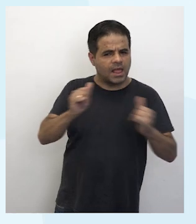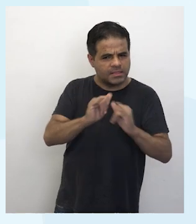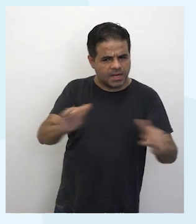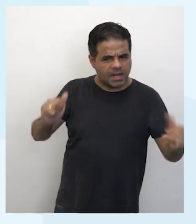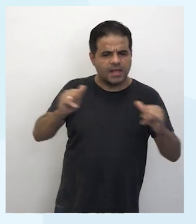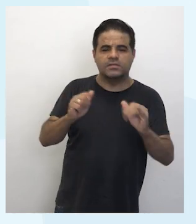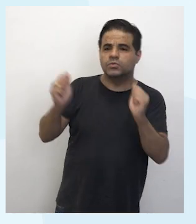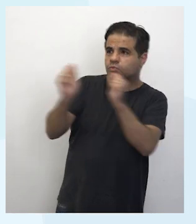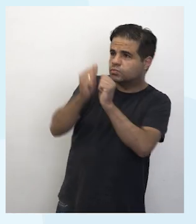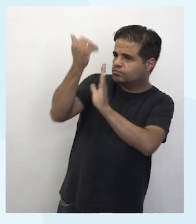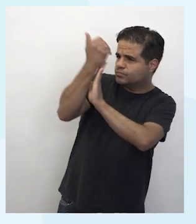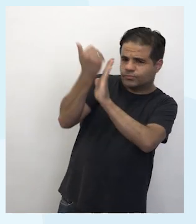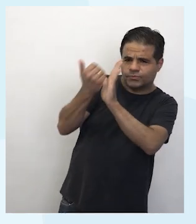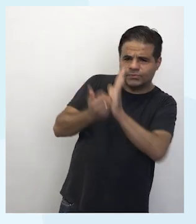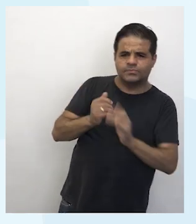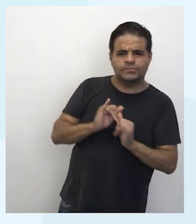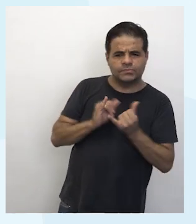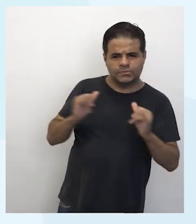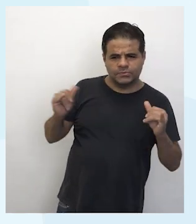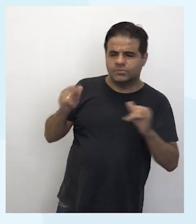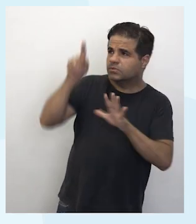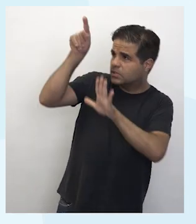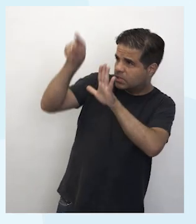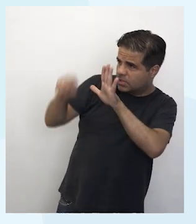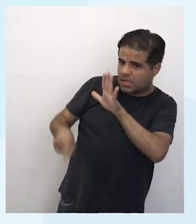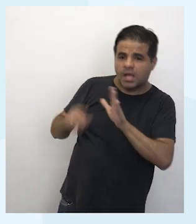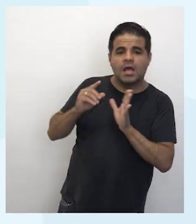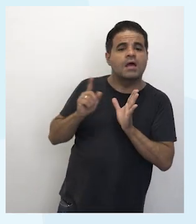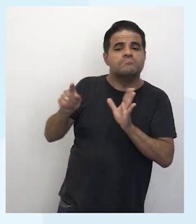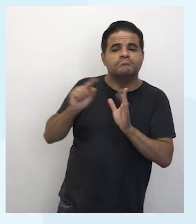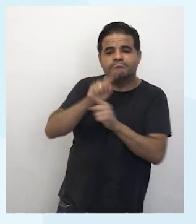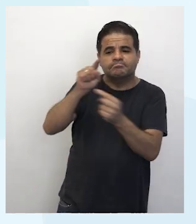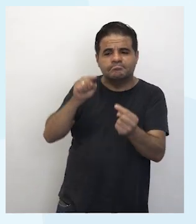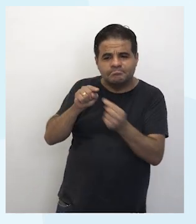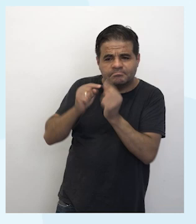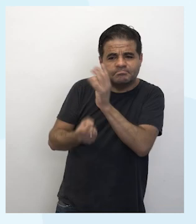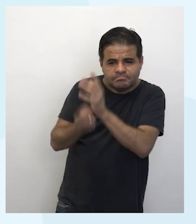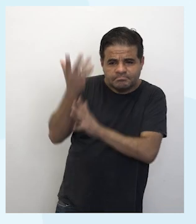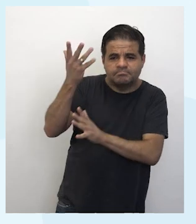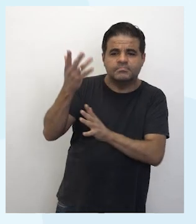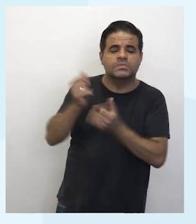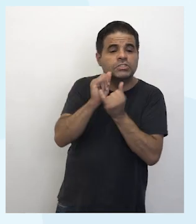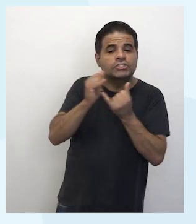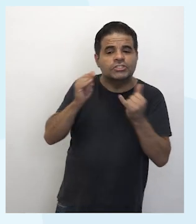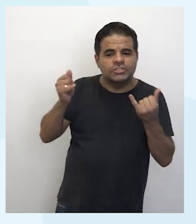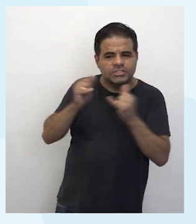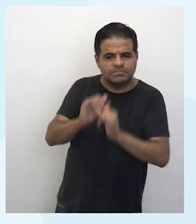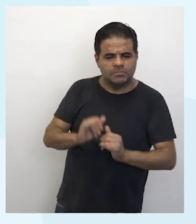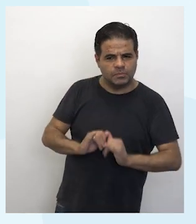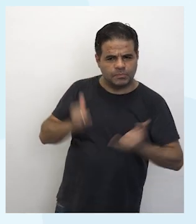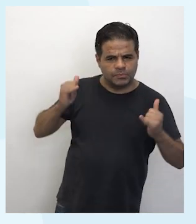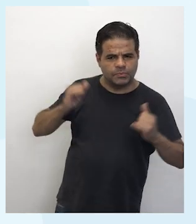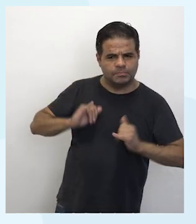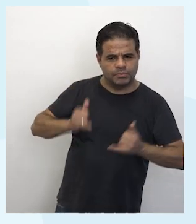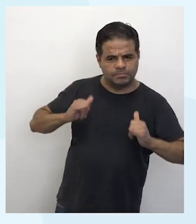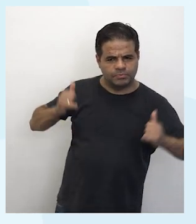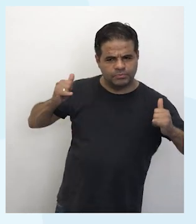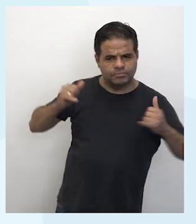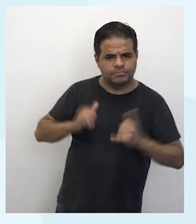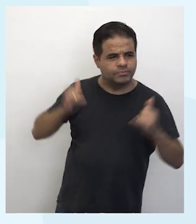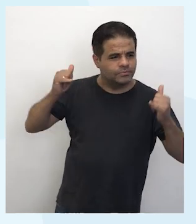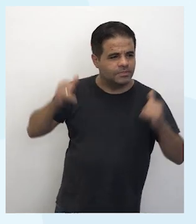esse conjunto de fontes de energia que são destinadas para geração de energia elétrica, né? Isso aí é o texto extraído